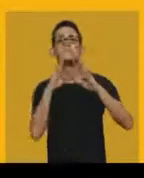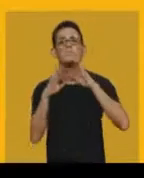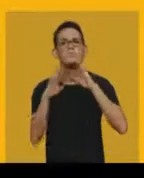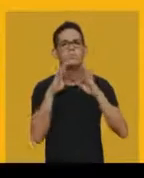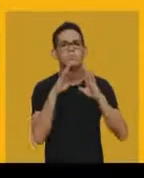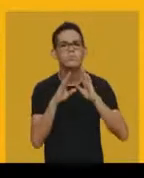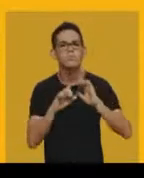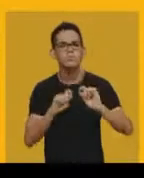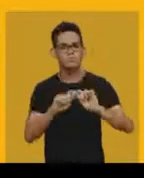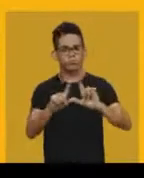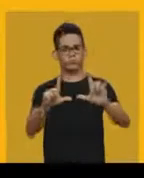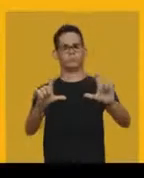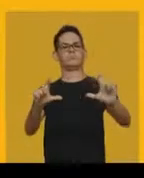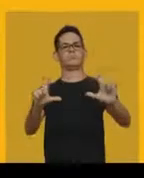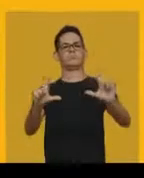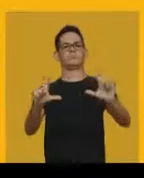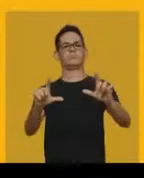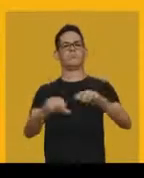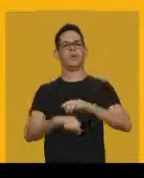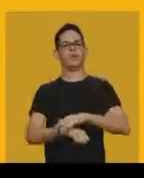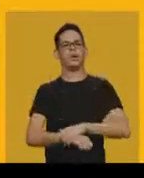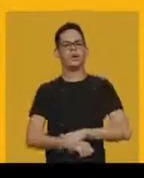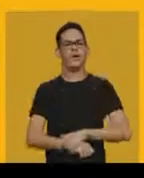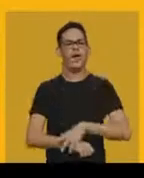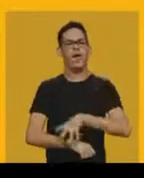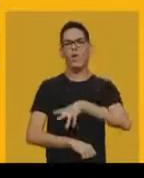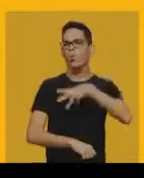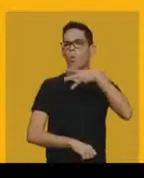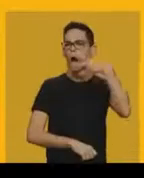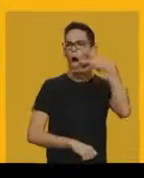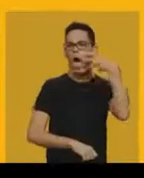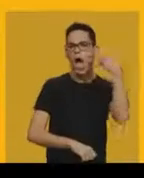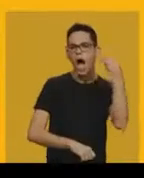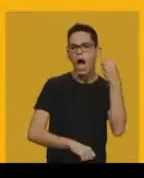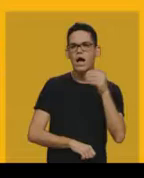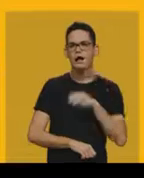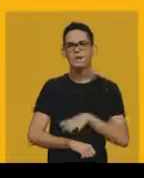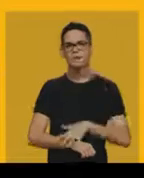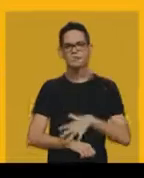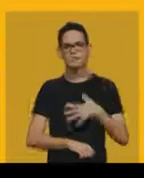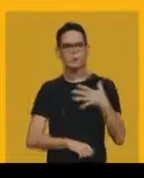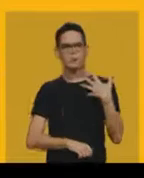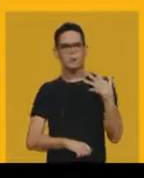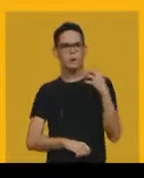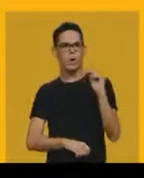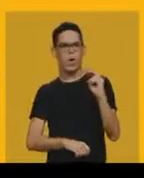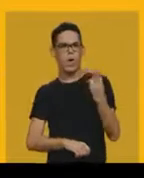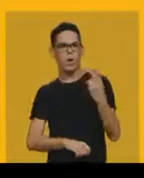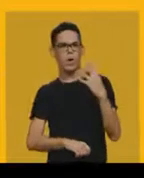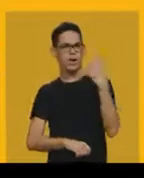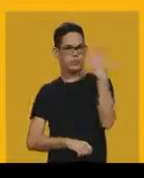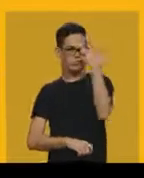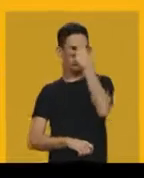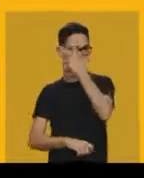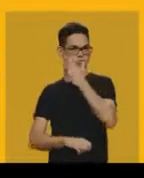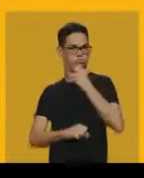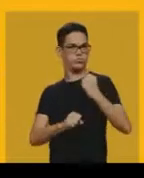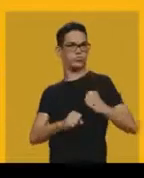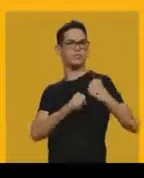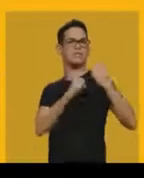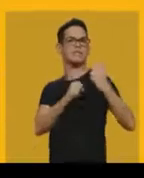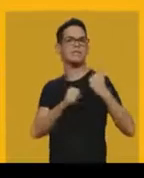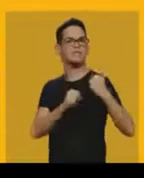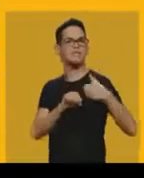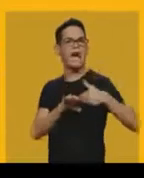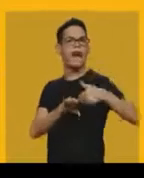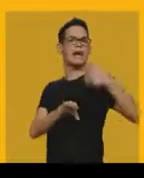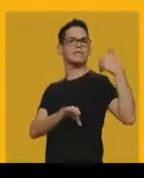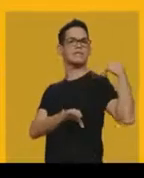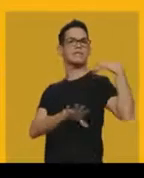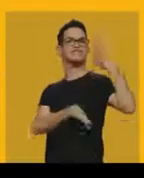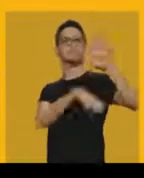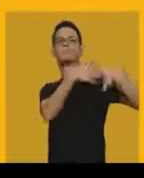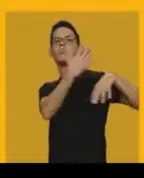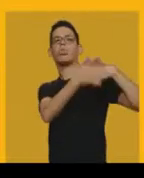e encontrou a fotografia de uma gata, né, poderosíssima, e atrás dela o quarto todo bagunçado?